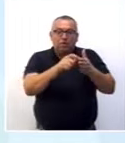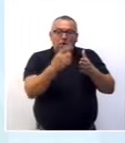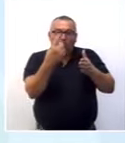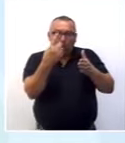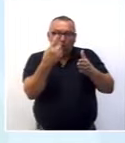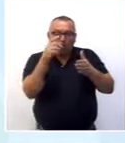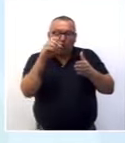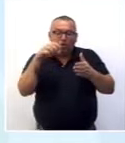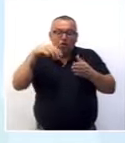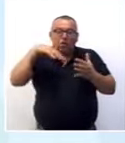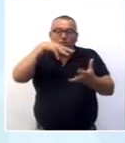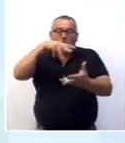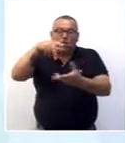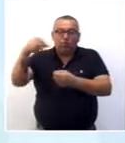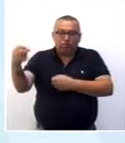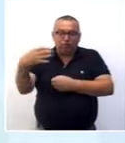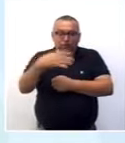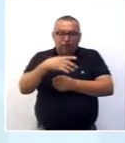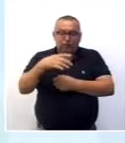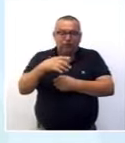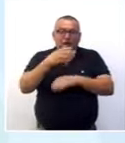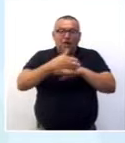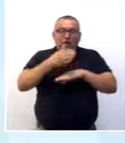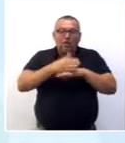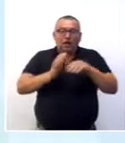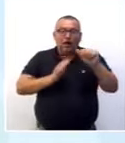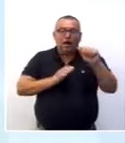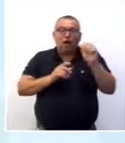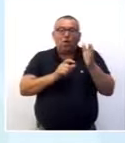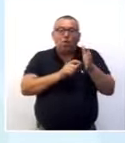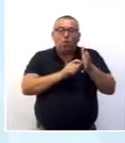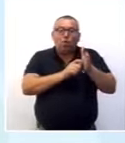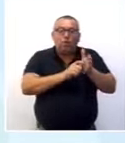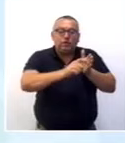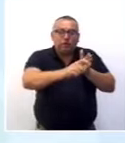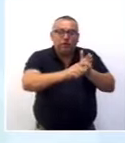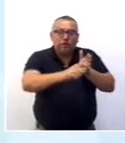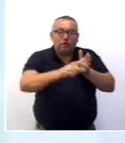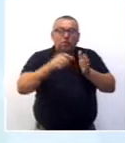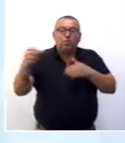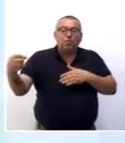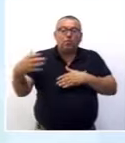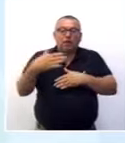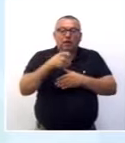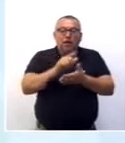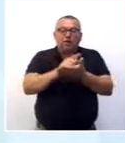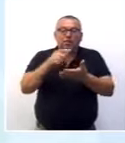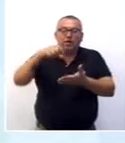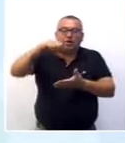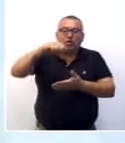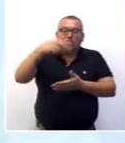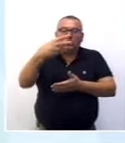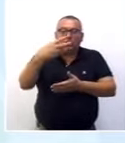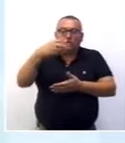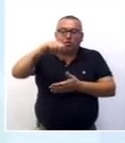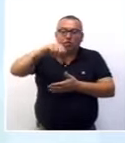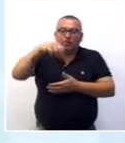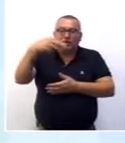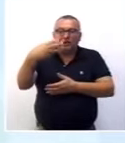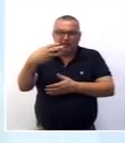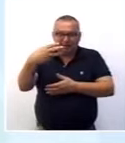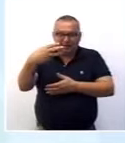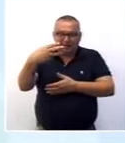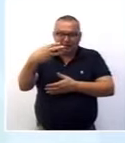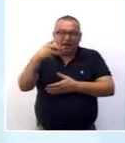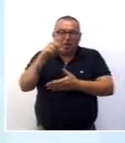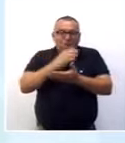moderno, atividade A, o conceito de modernidade. Você vai encontrar isso lá na página 92, 93, tá? O início